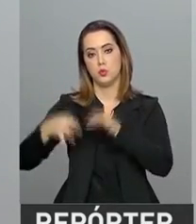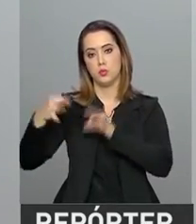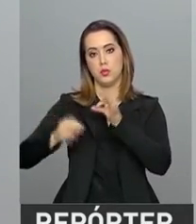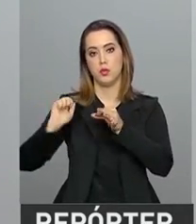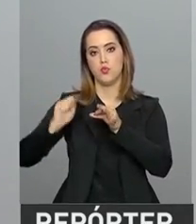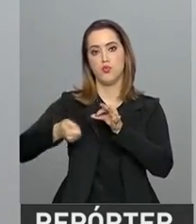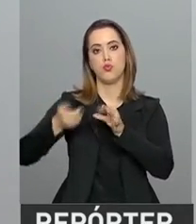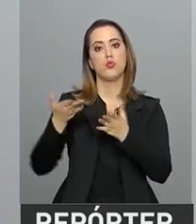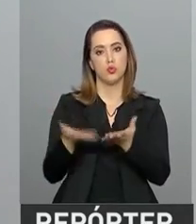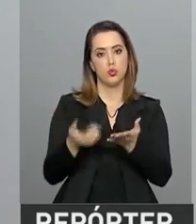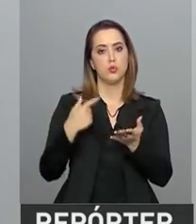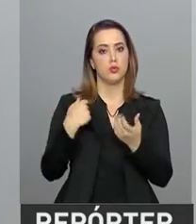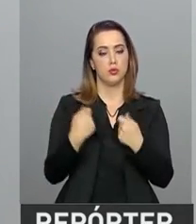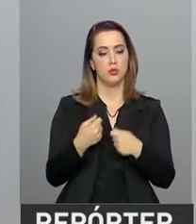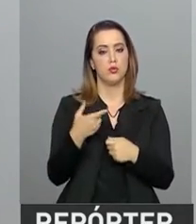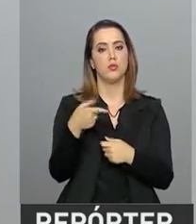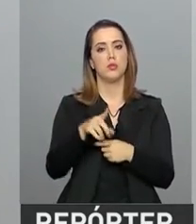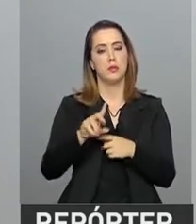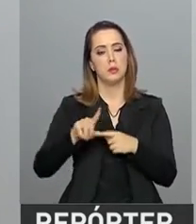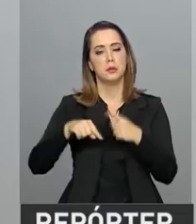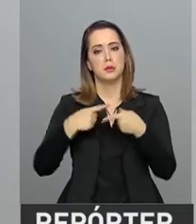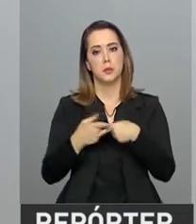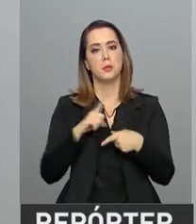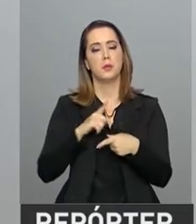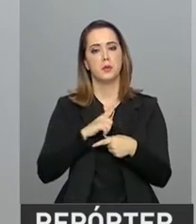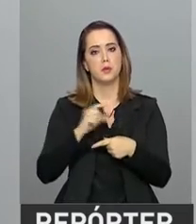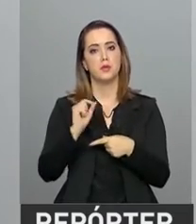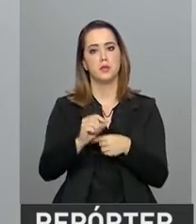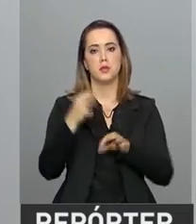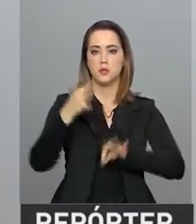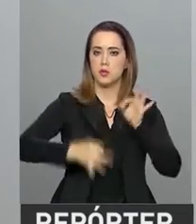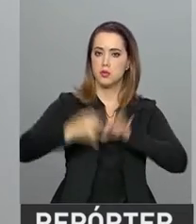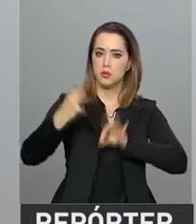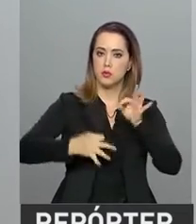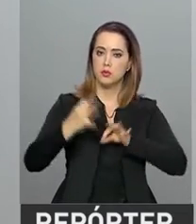participar desses cursos para que nós tenhamos a justiça